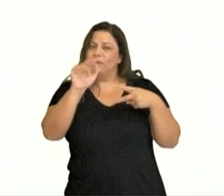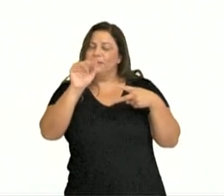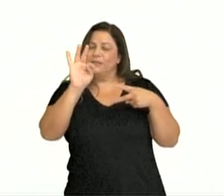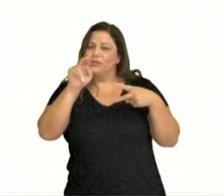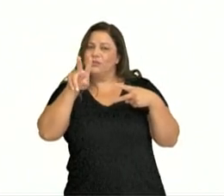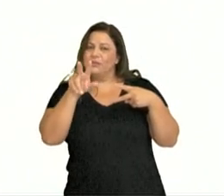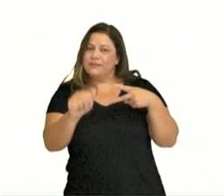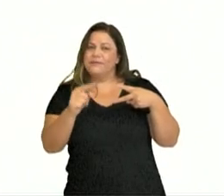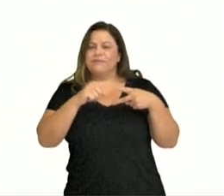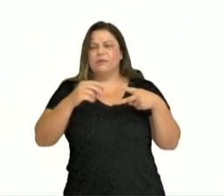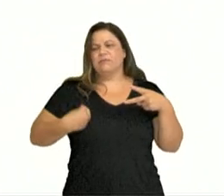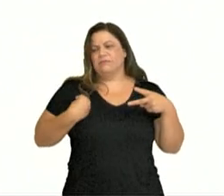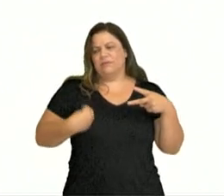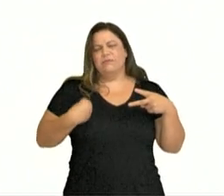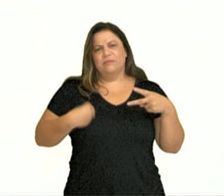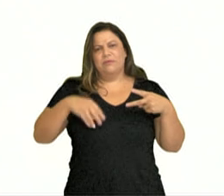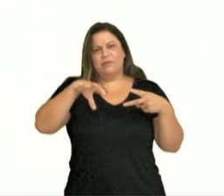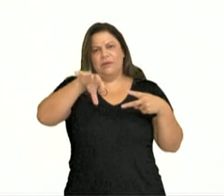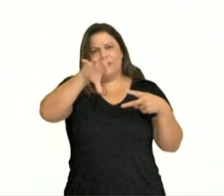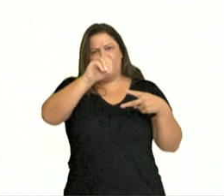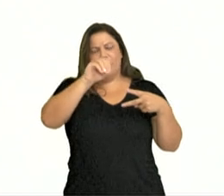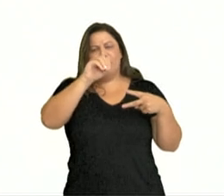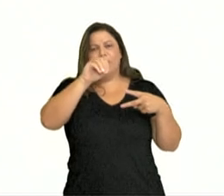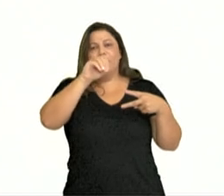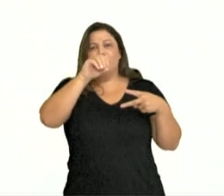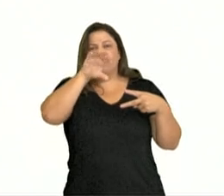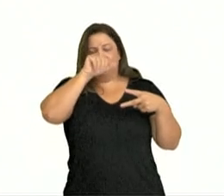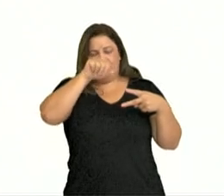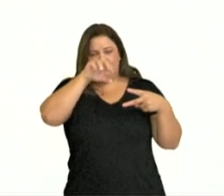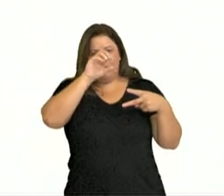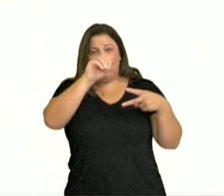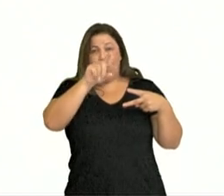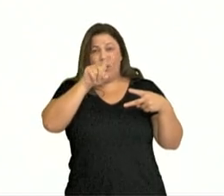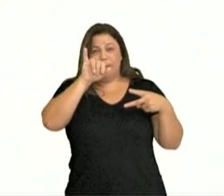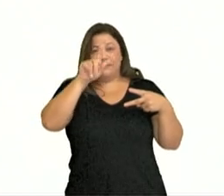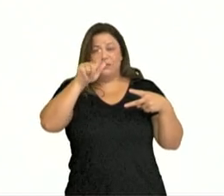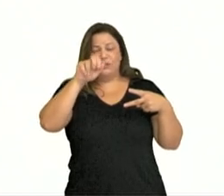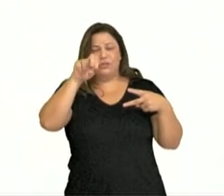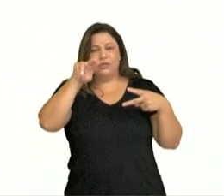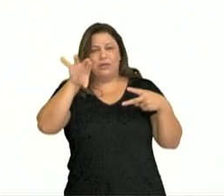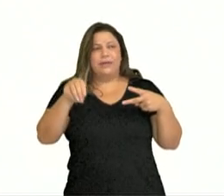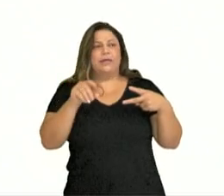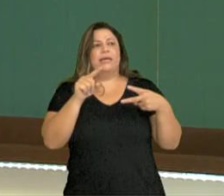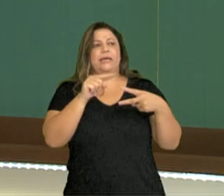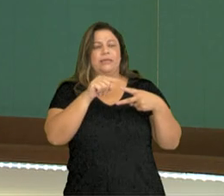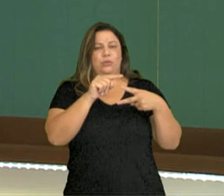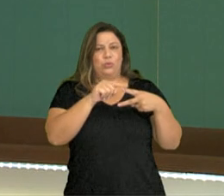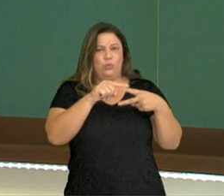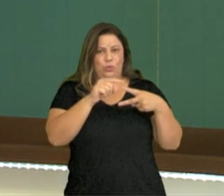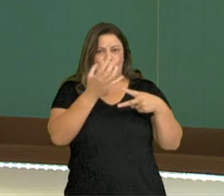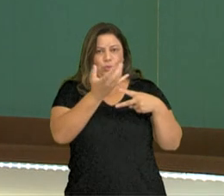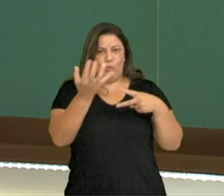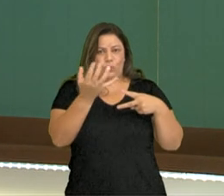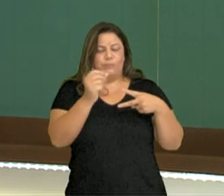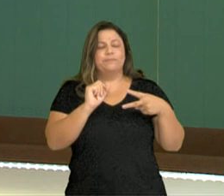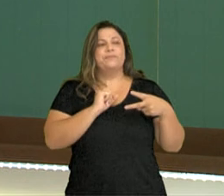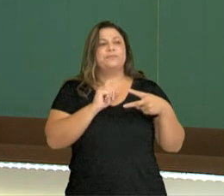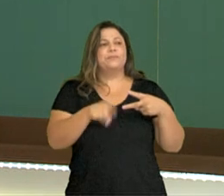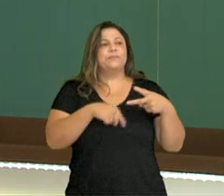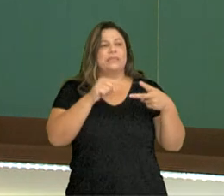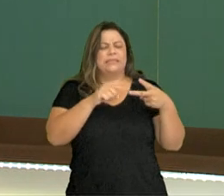na presença do oxigênio ou na ausência, e quando elas não têm oxigênio, acabam fazendo a fermentação. E as